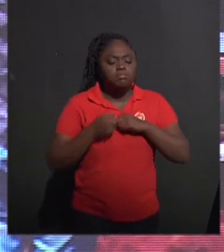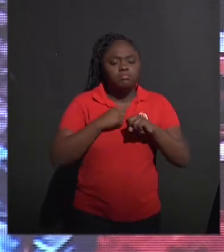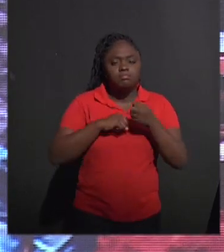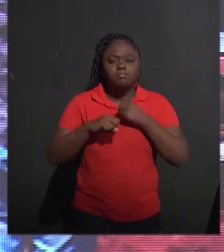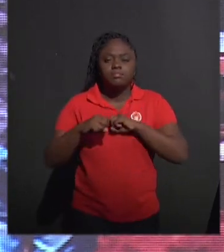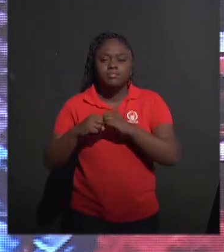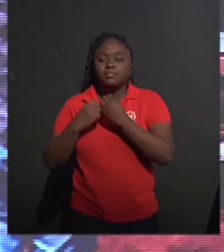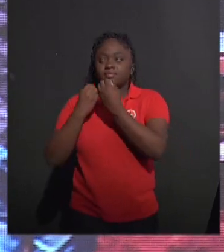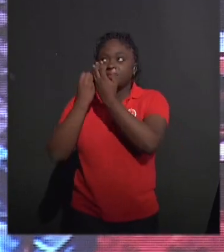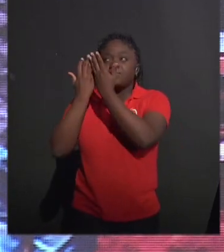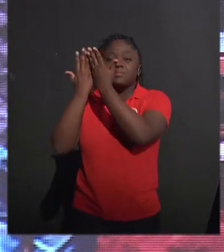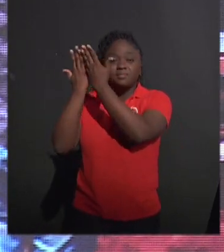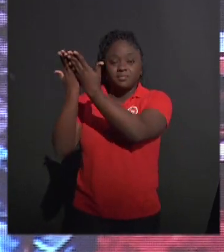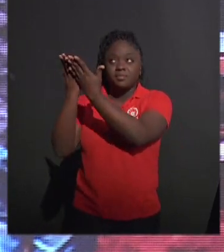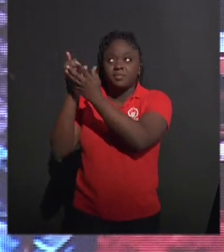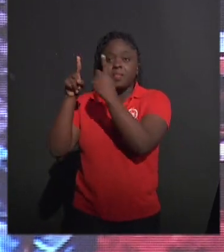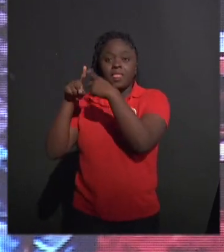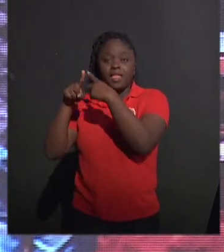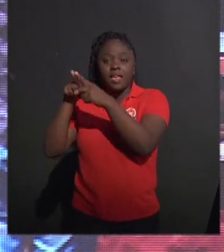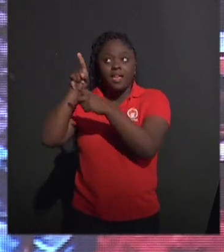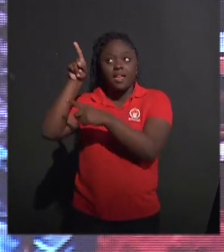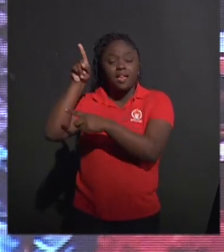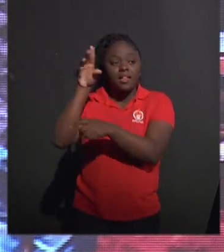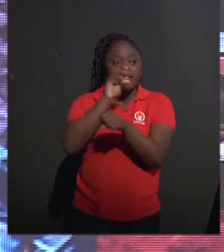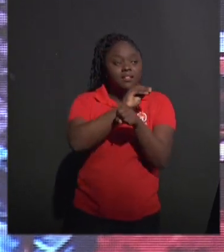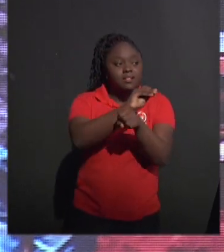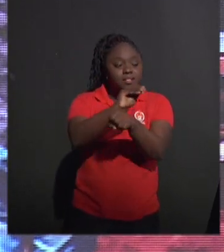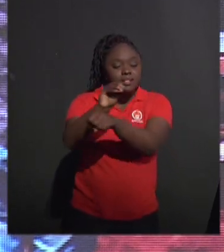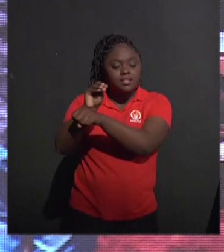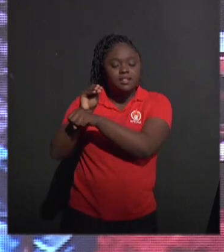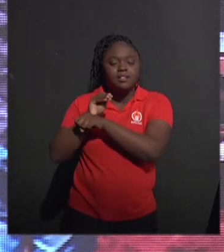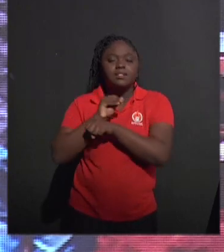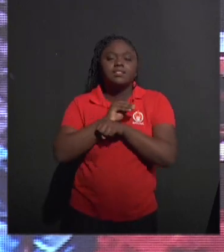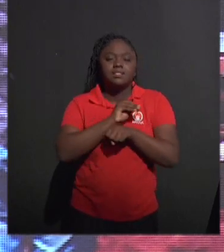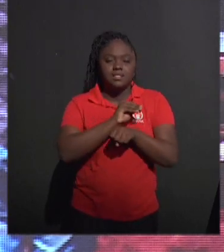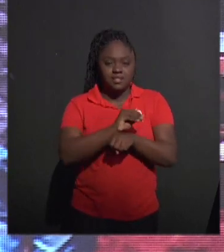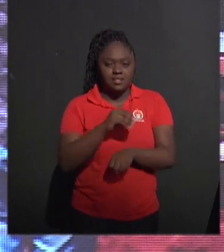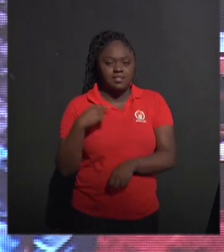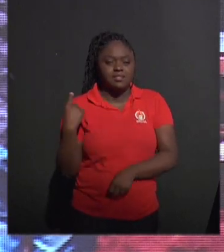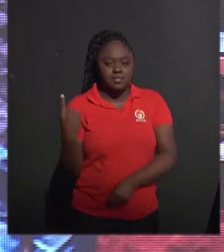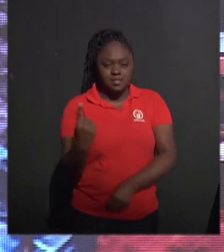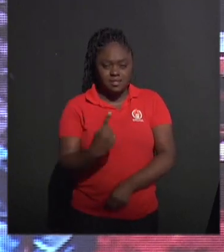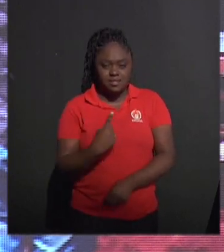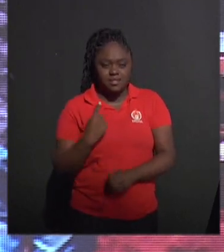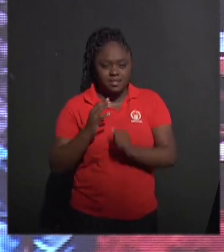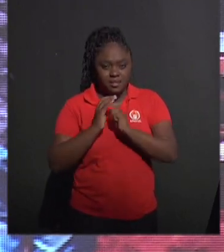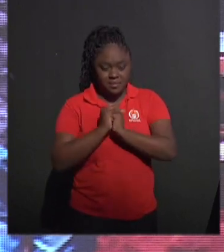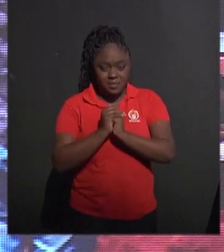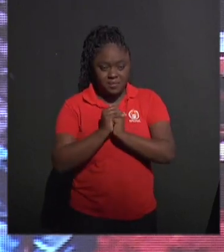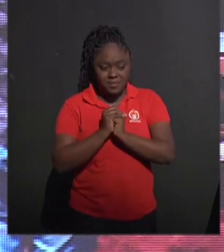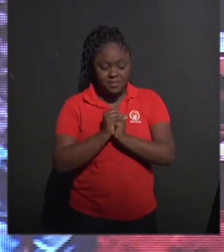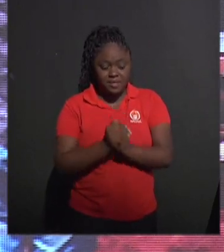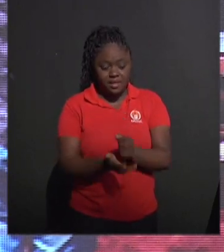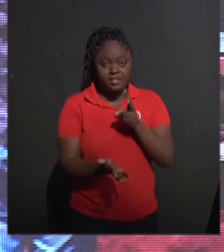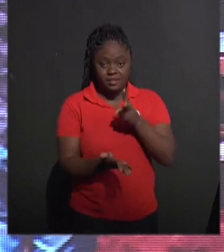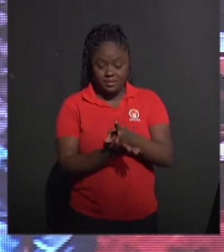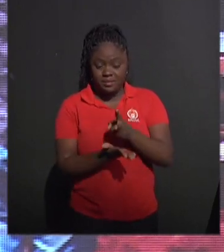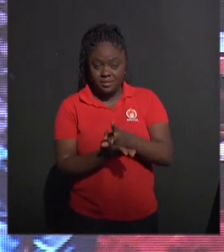tem cuidado de nós. Amém. Vamos prosseguir.